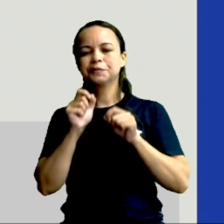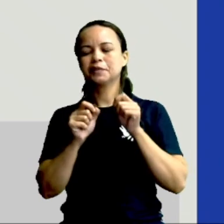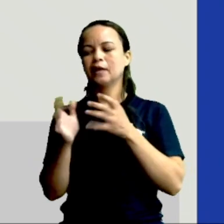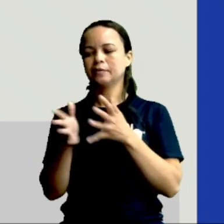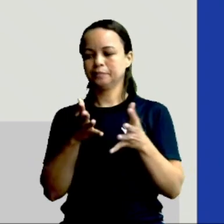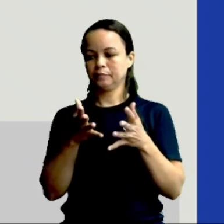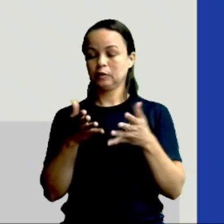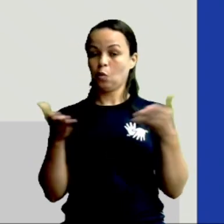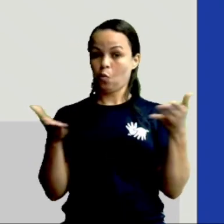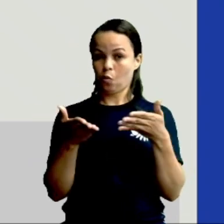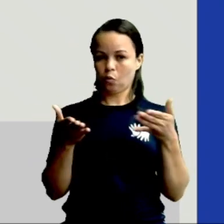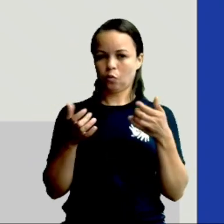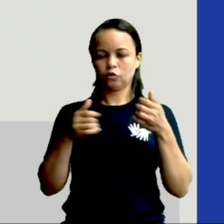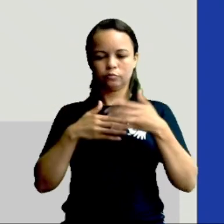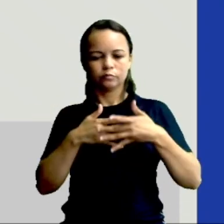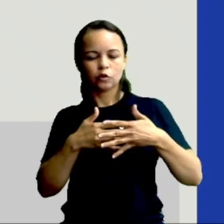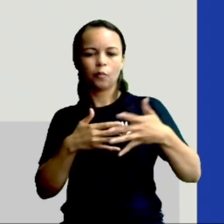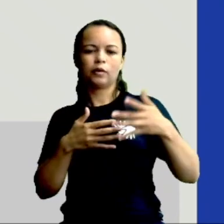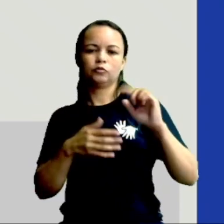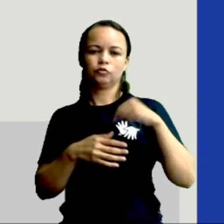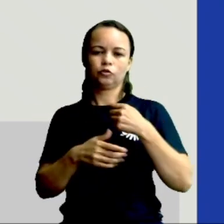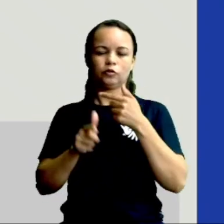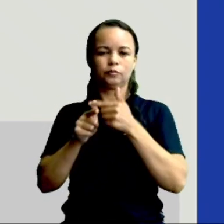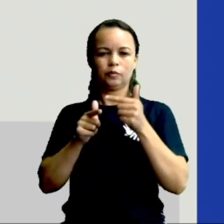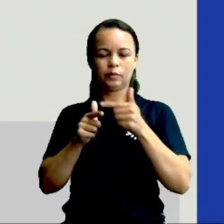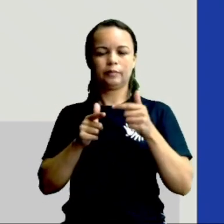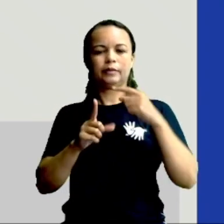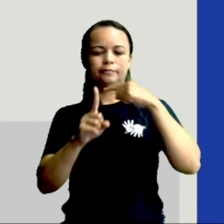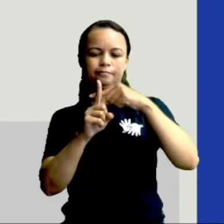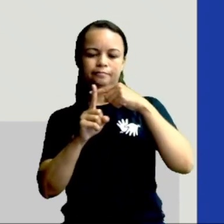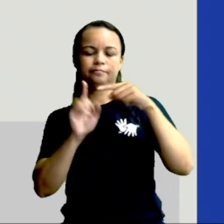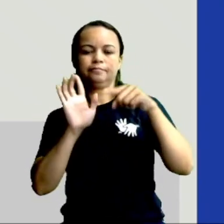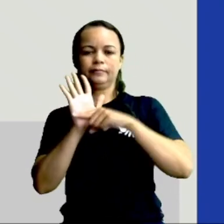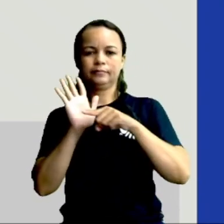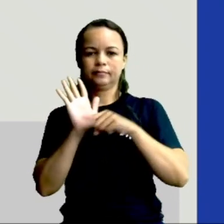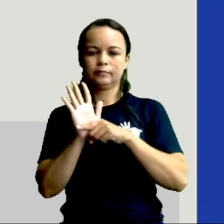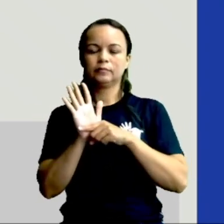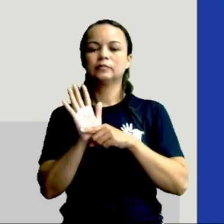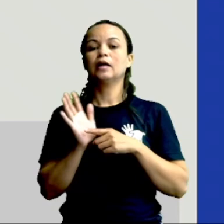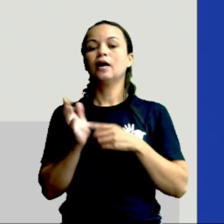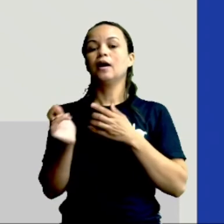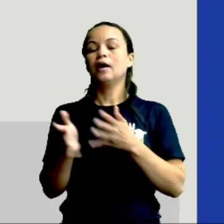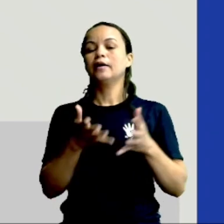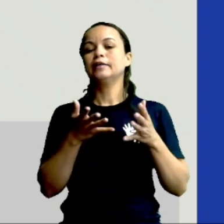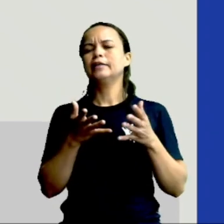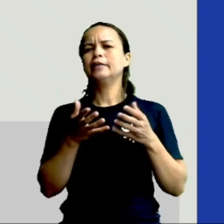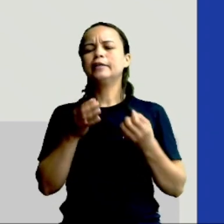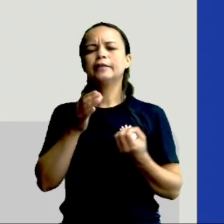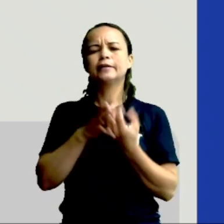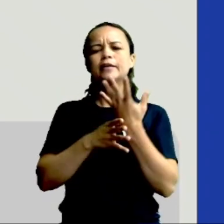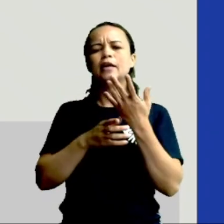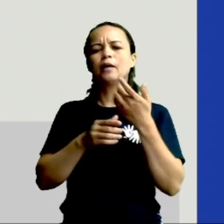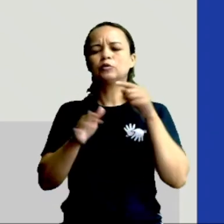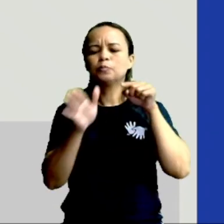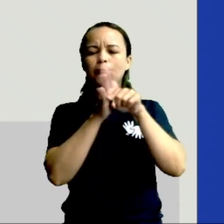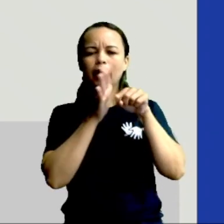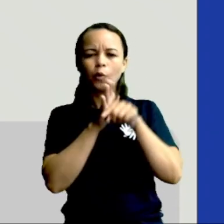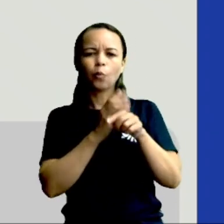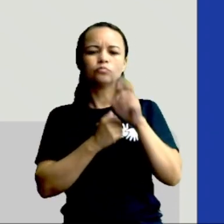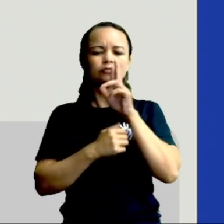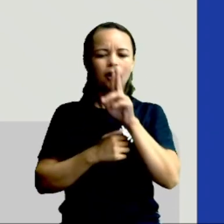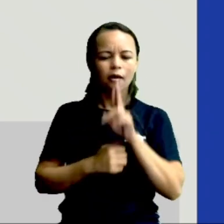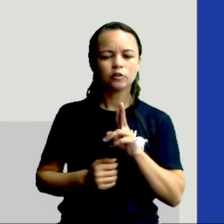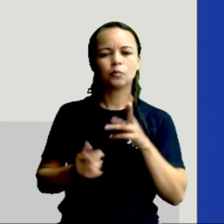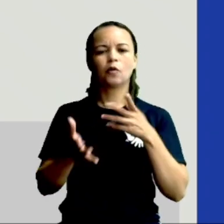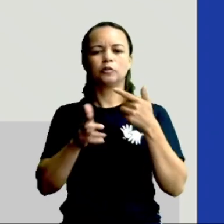nós retomamos os nossos probleminhas de adição e da subtração, tá? E criamos perguntas e